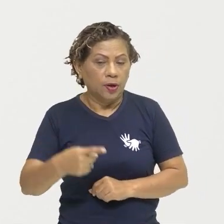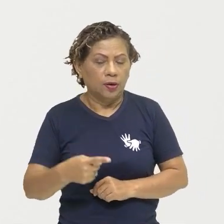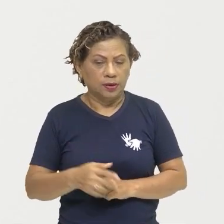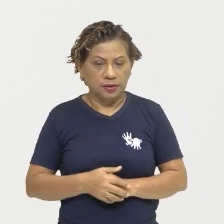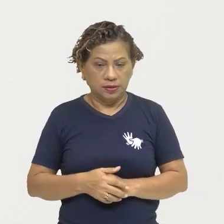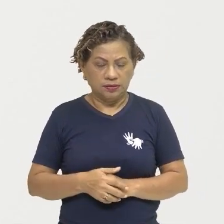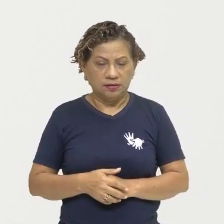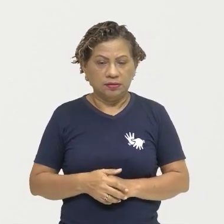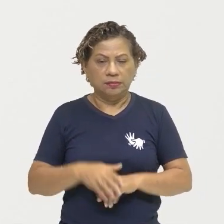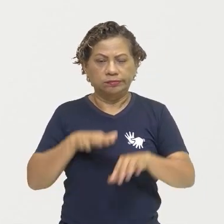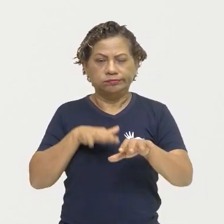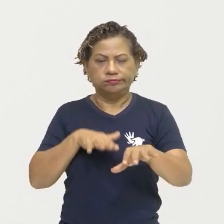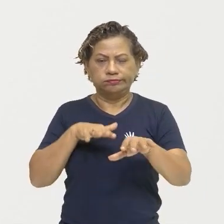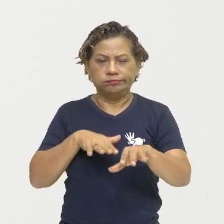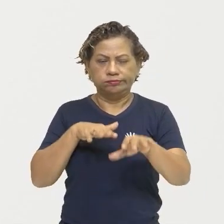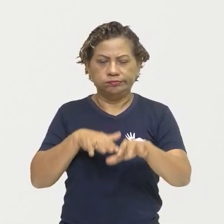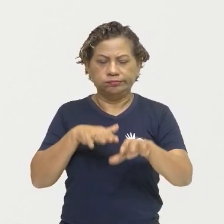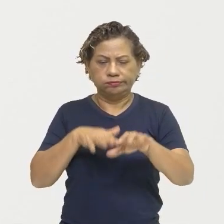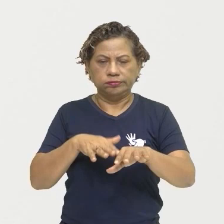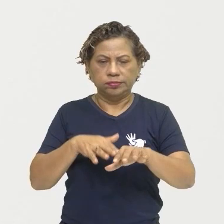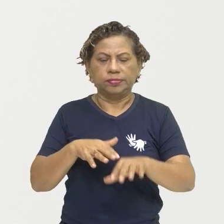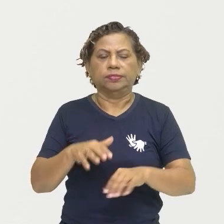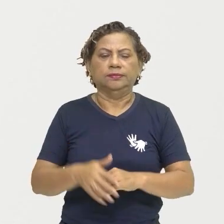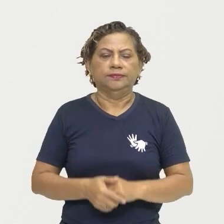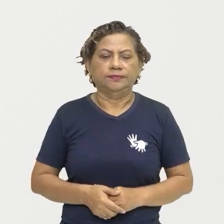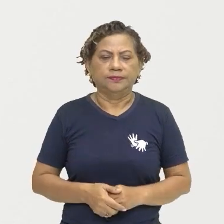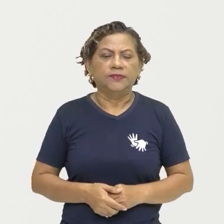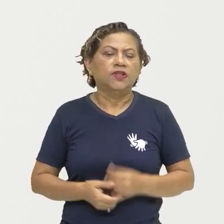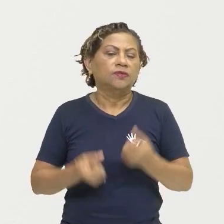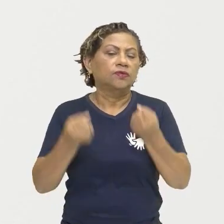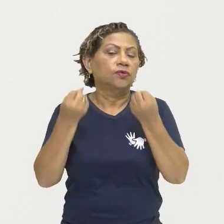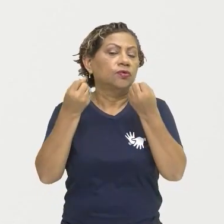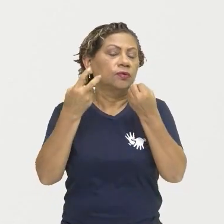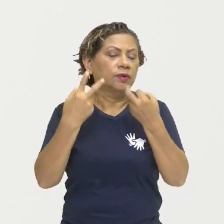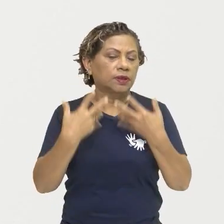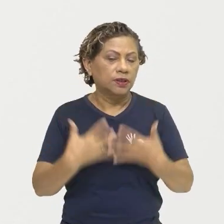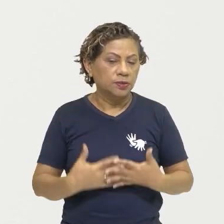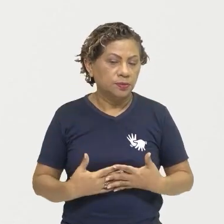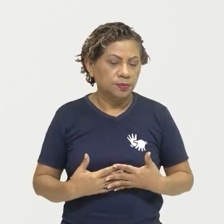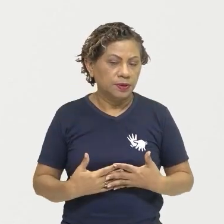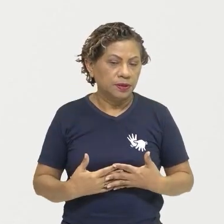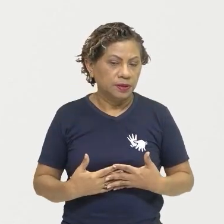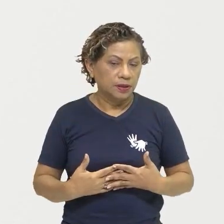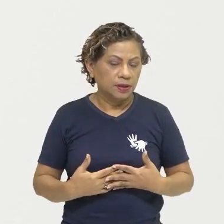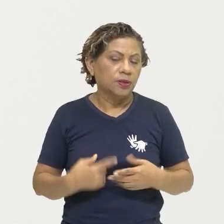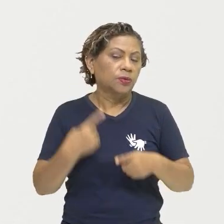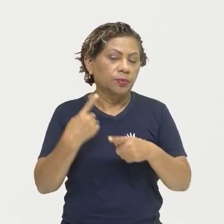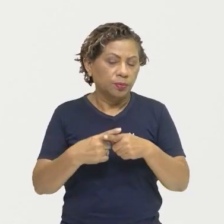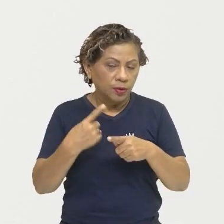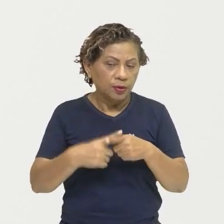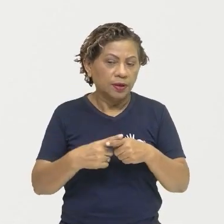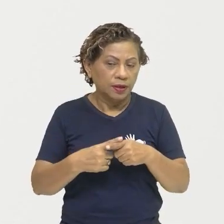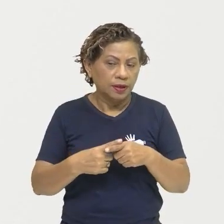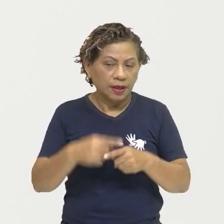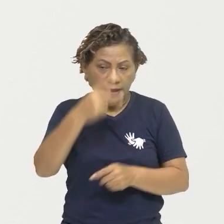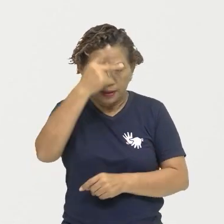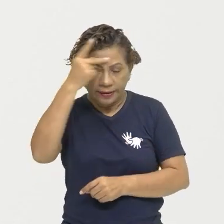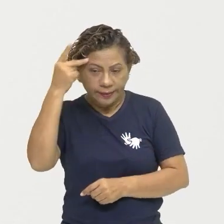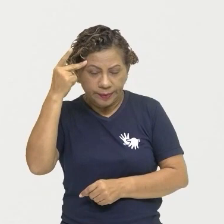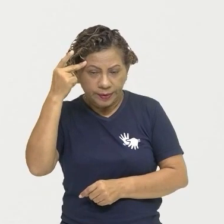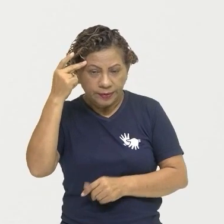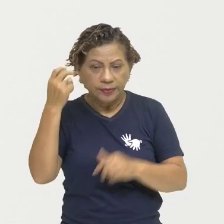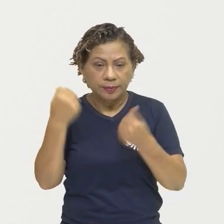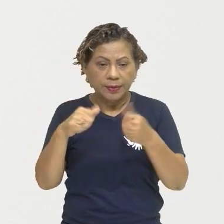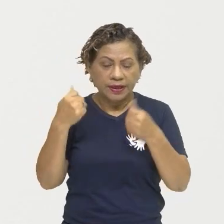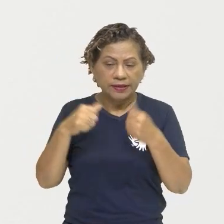esse pois, ele traz a ideia de quê? De explicação, né? De razão para você sair cedo. O trânsito está